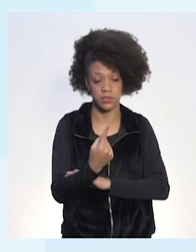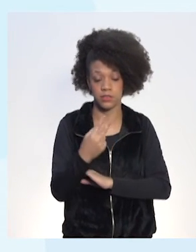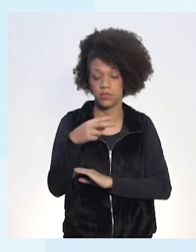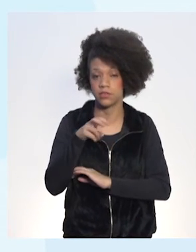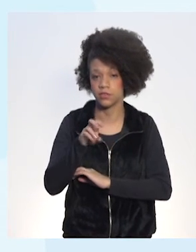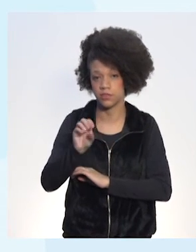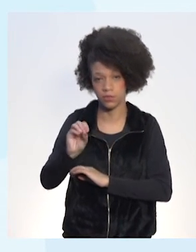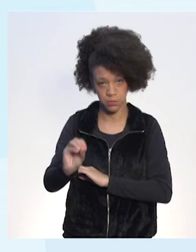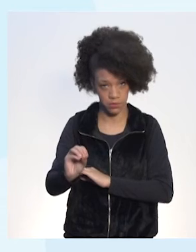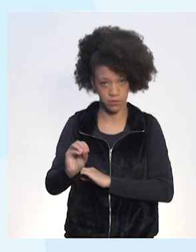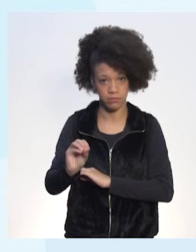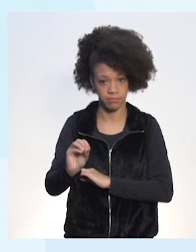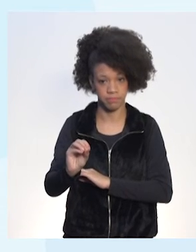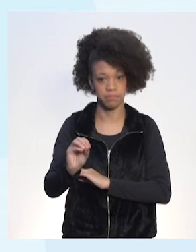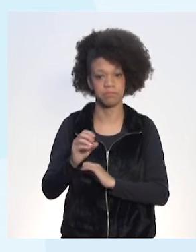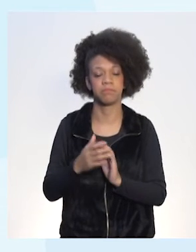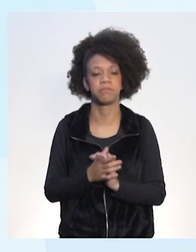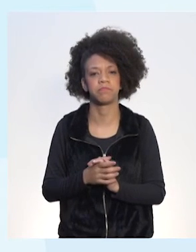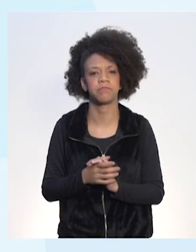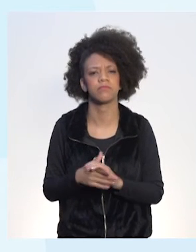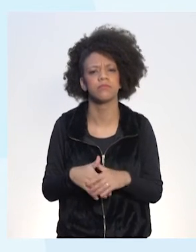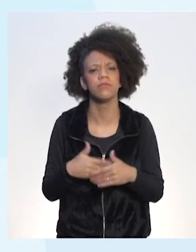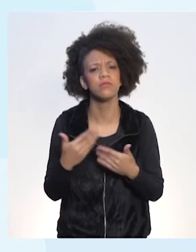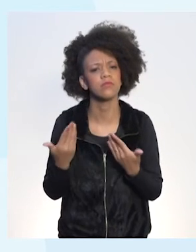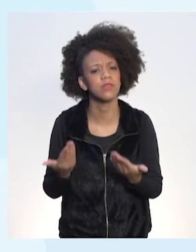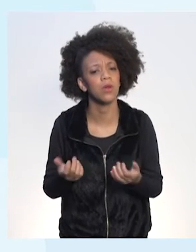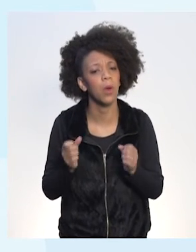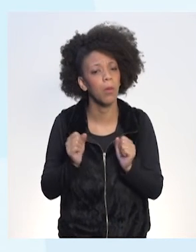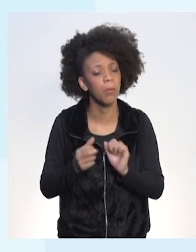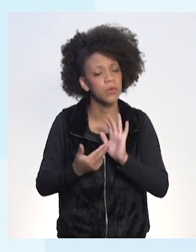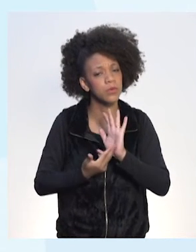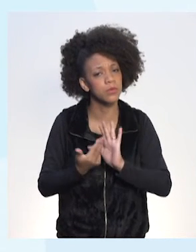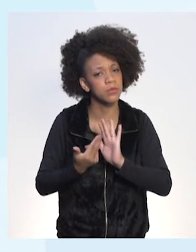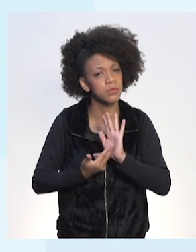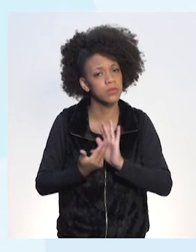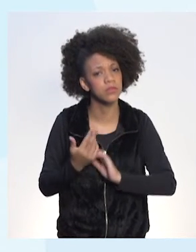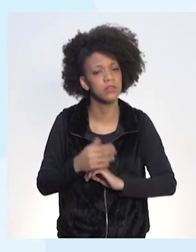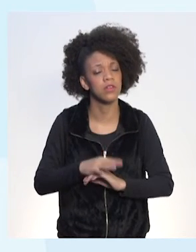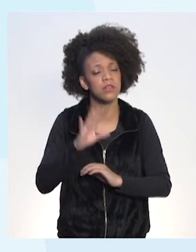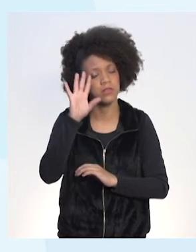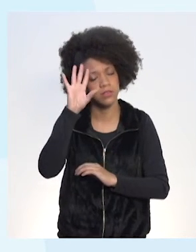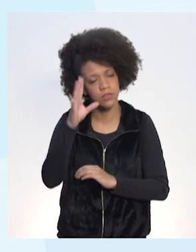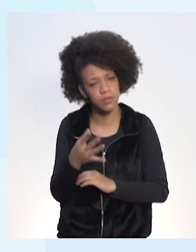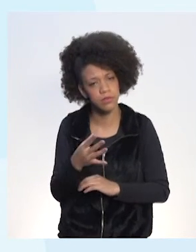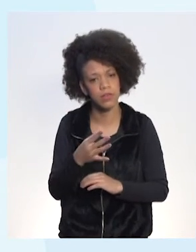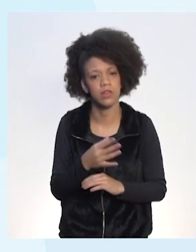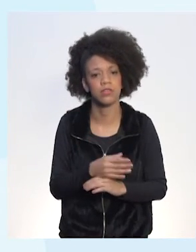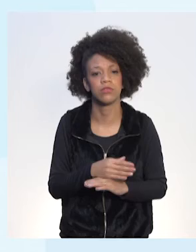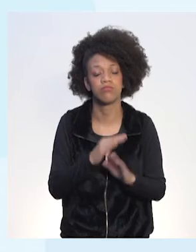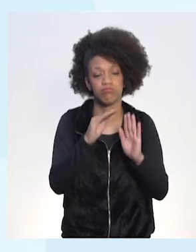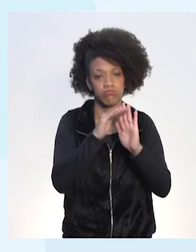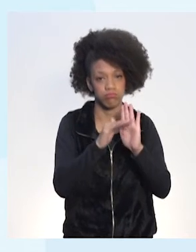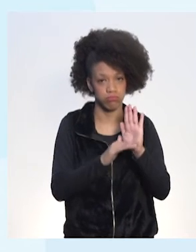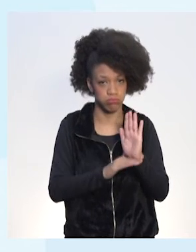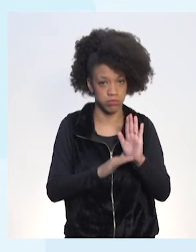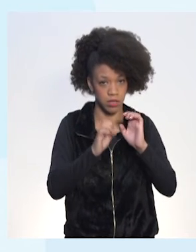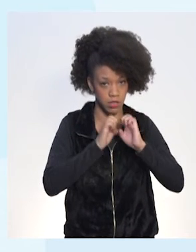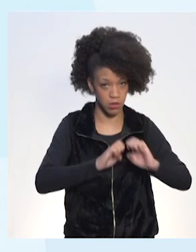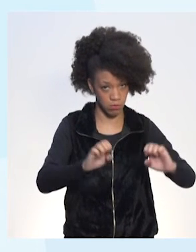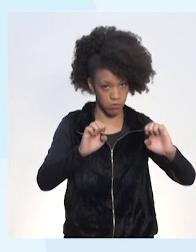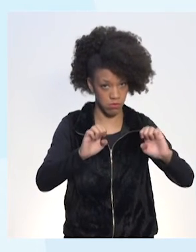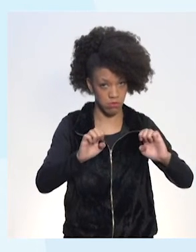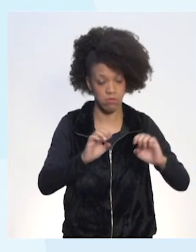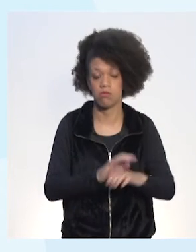os 150. Então, eu posso representar e resolver na forma de equação, mas